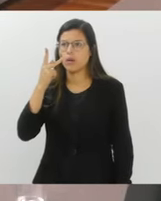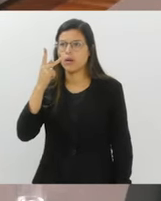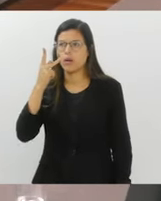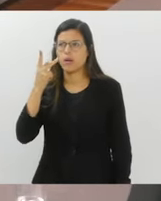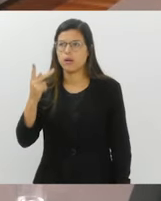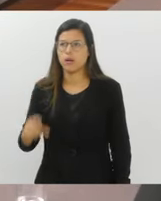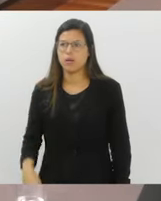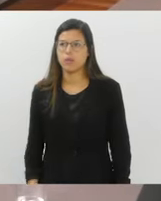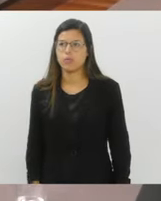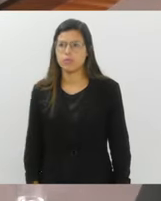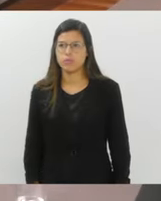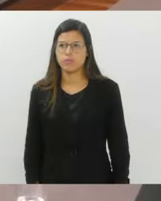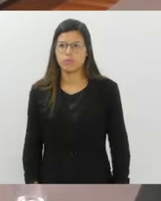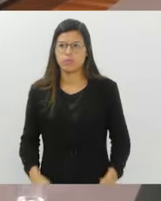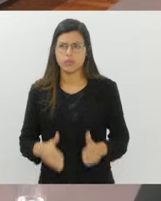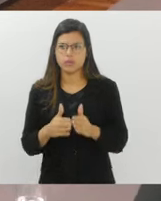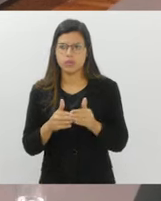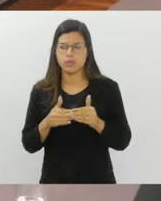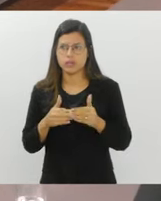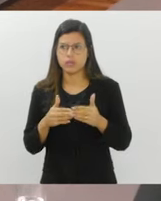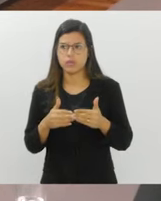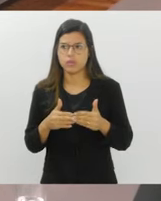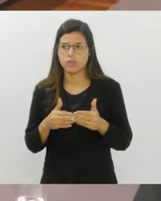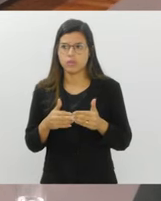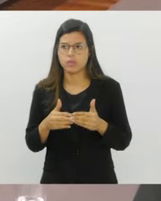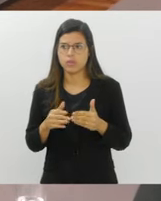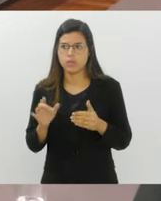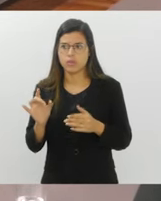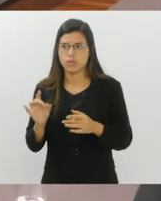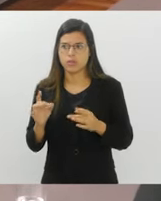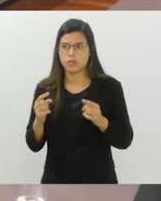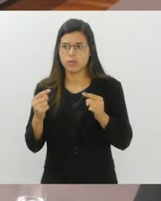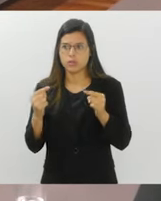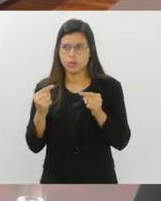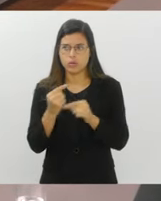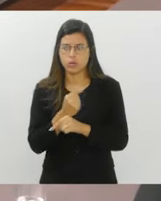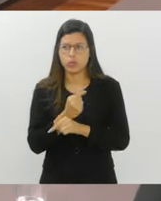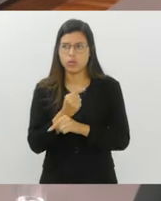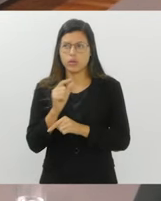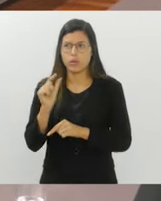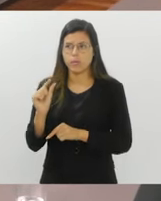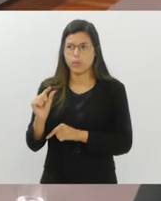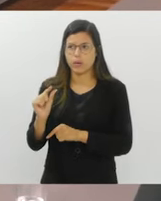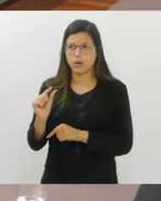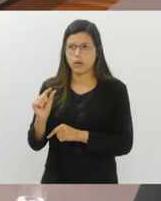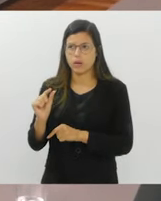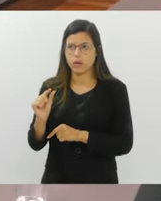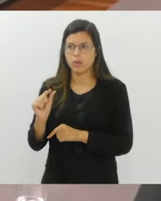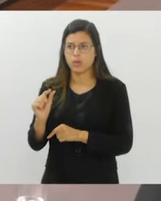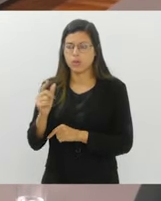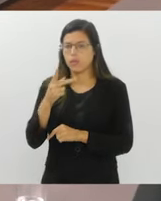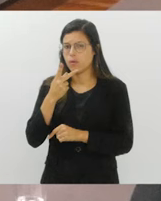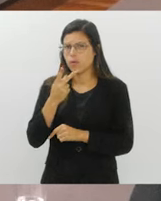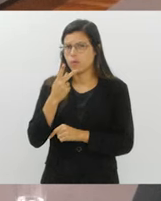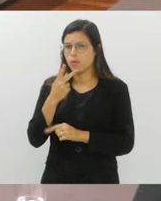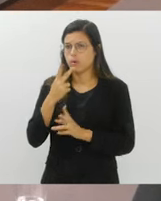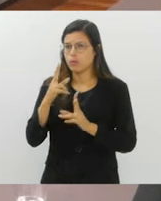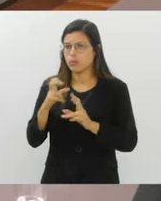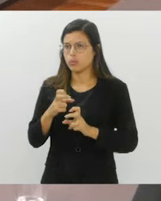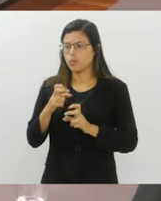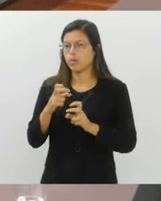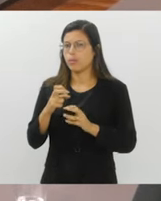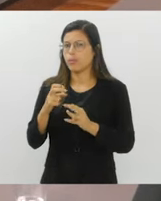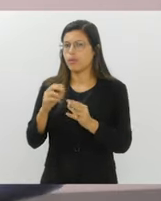me permita a parte... até discordando um pouco de Vossa Excelência, quando se tratou de negligência do governo do Estado,